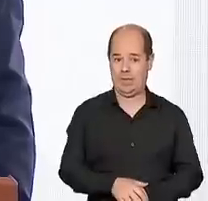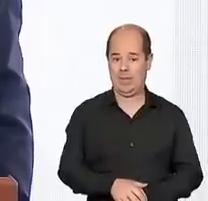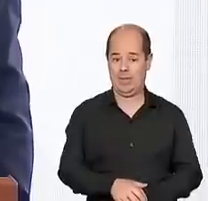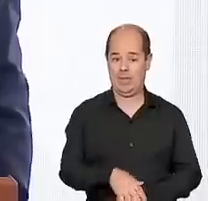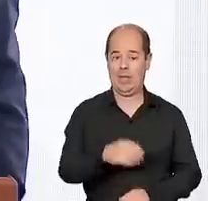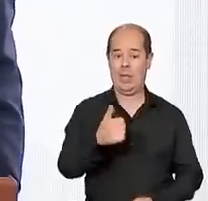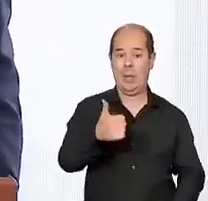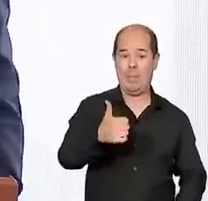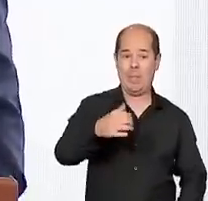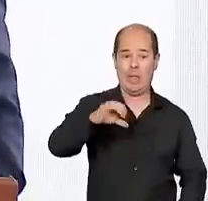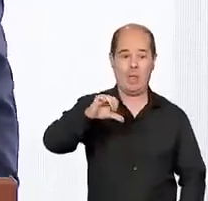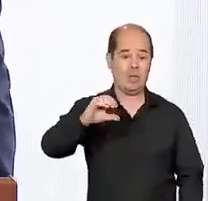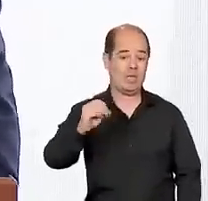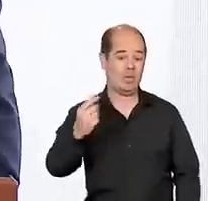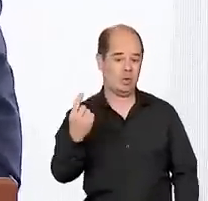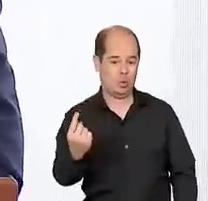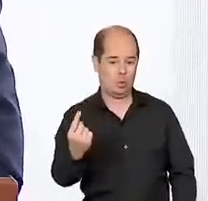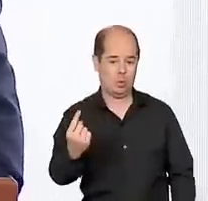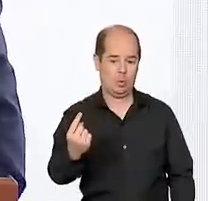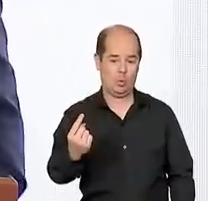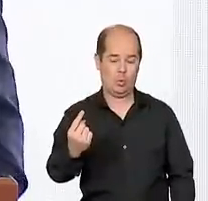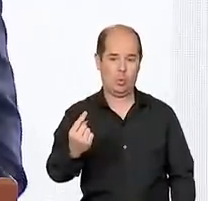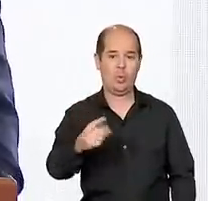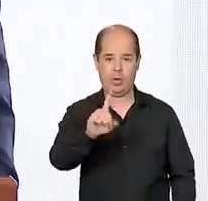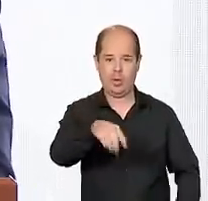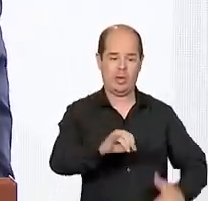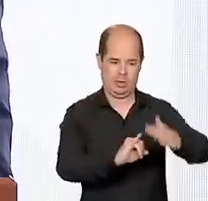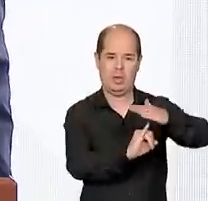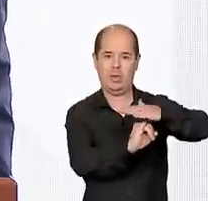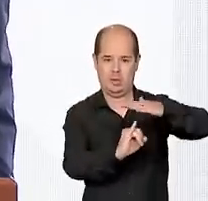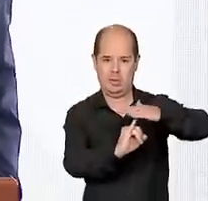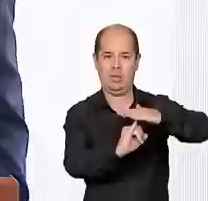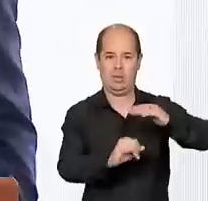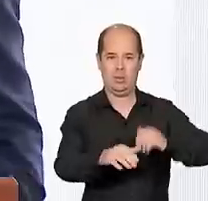1901, entidades seculares.